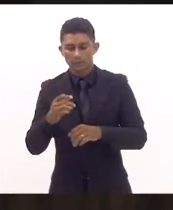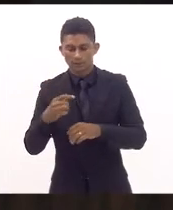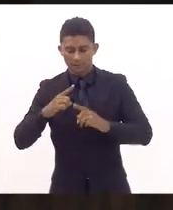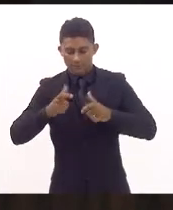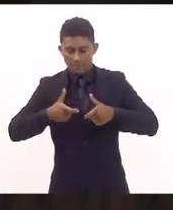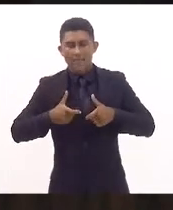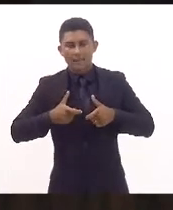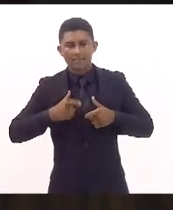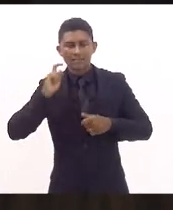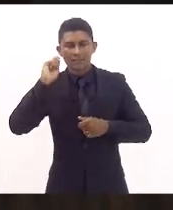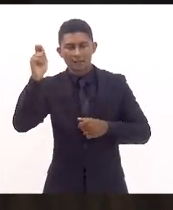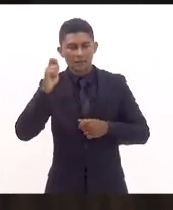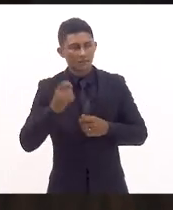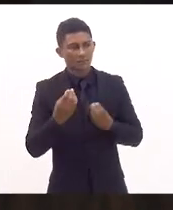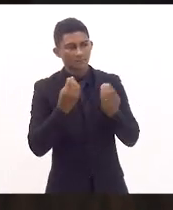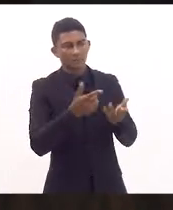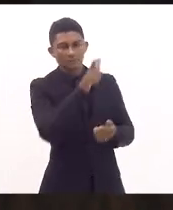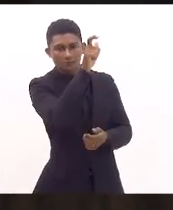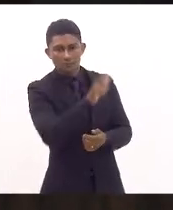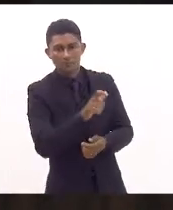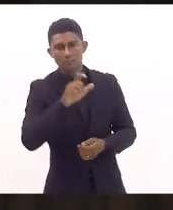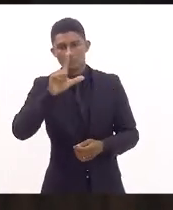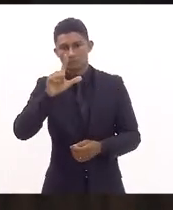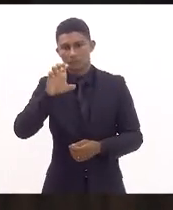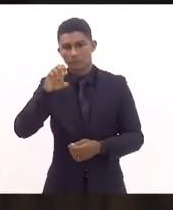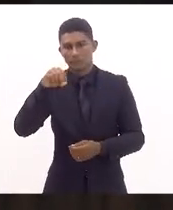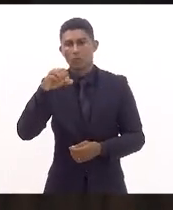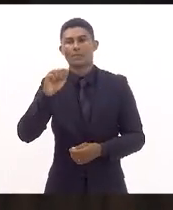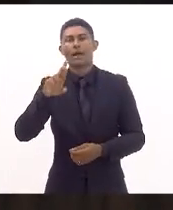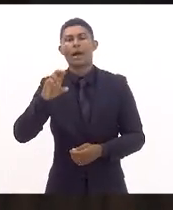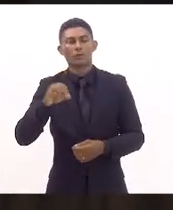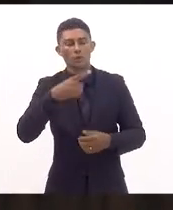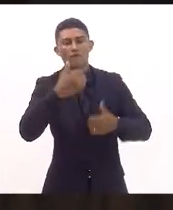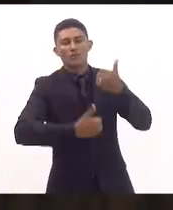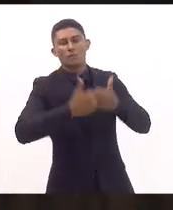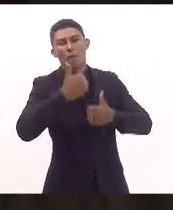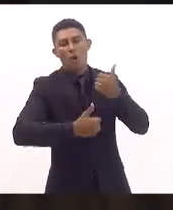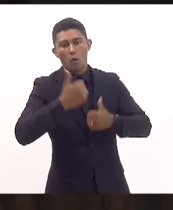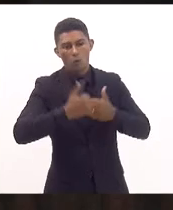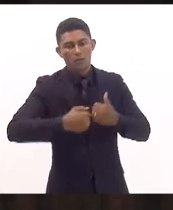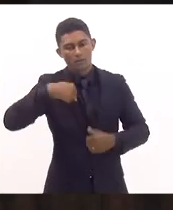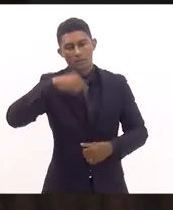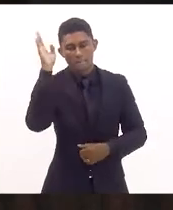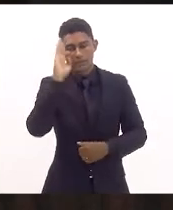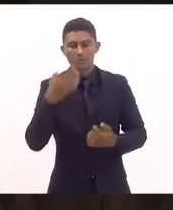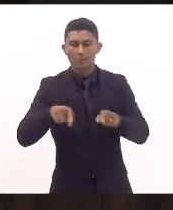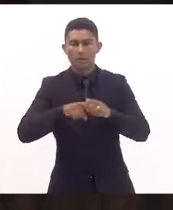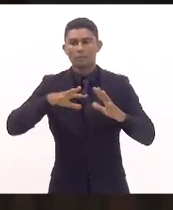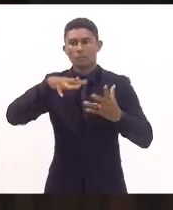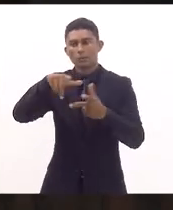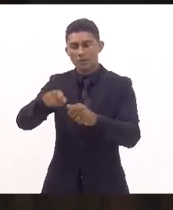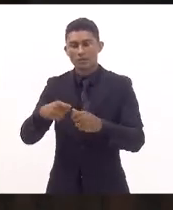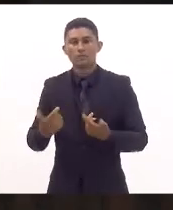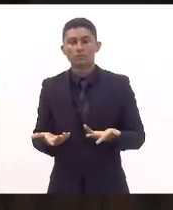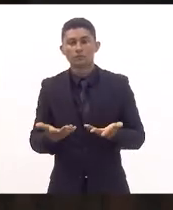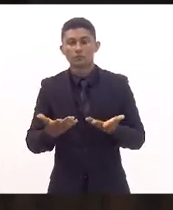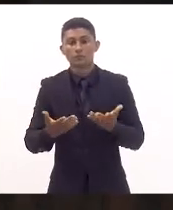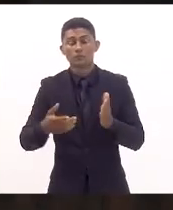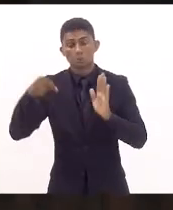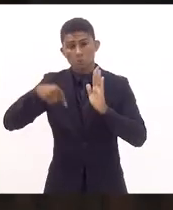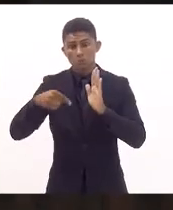diploma ao senhor Leonardo da Silva Moura, por sua contribuição ao futebol brasileiro e mundial. Parecer da Comissão de Normas Internas e Proposições